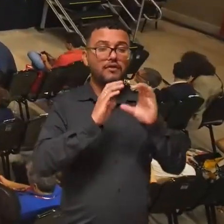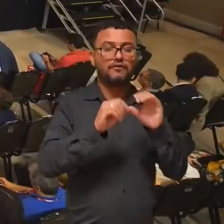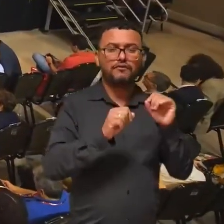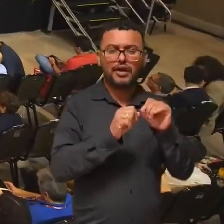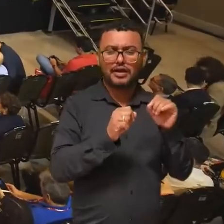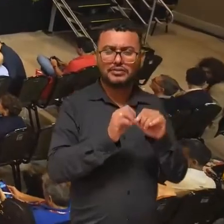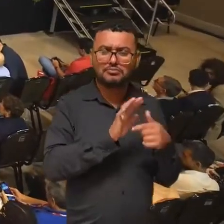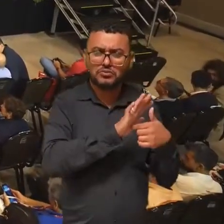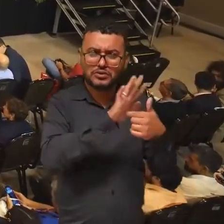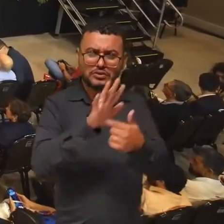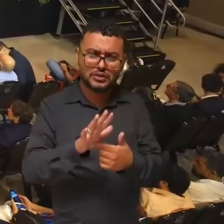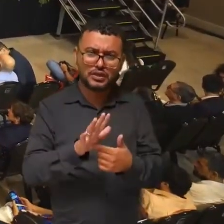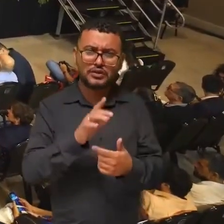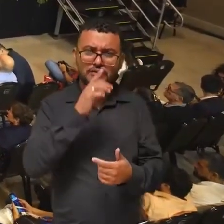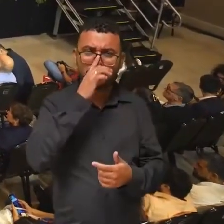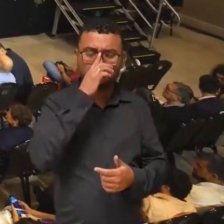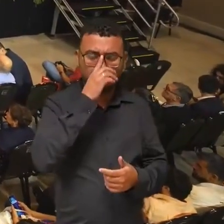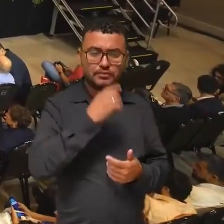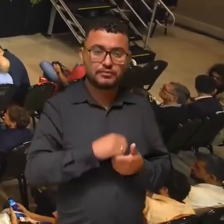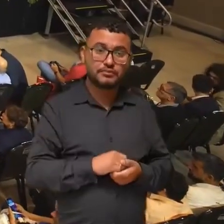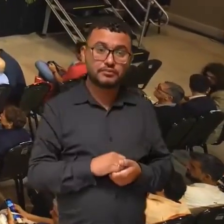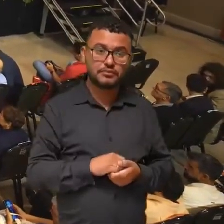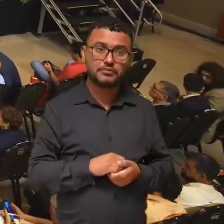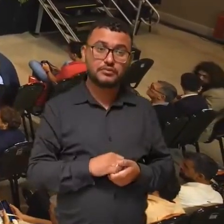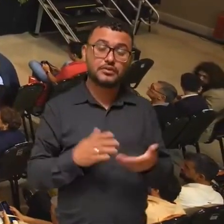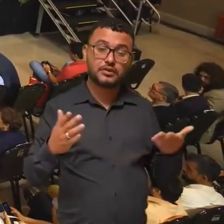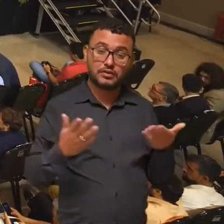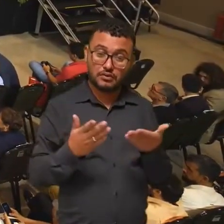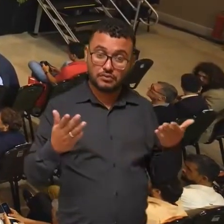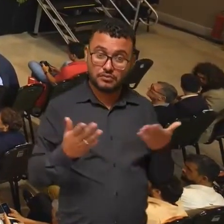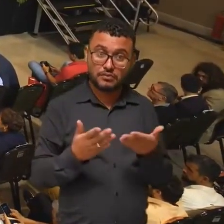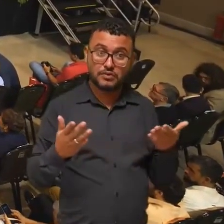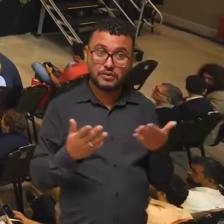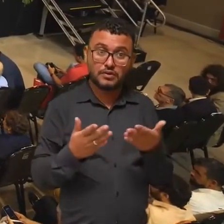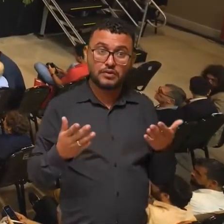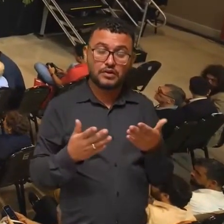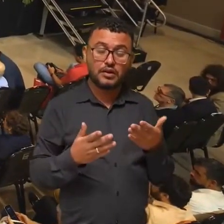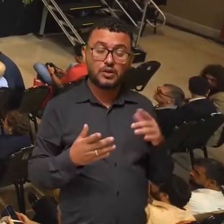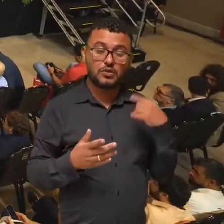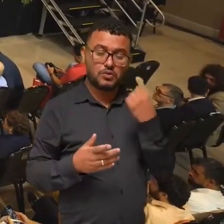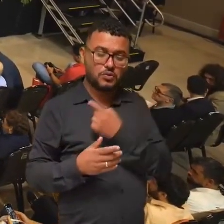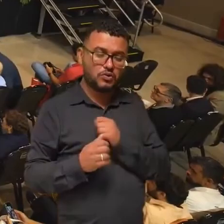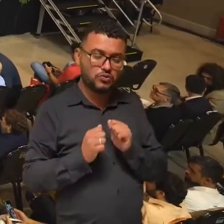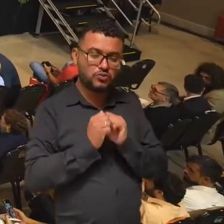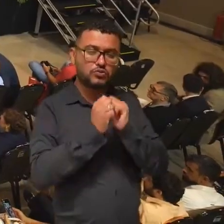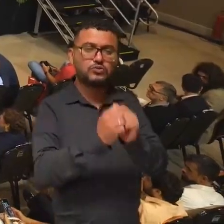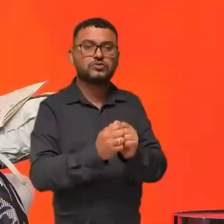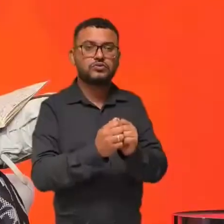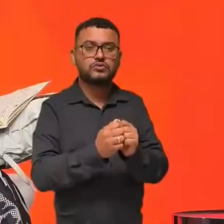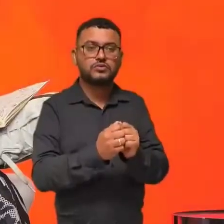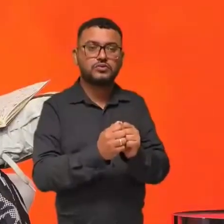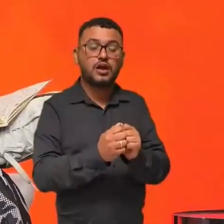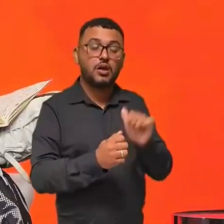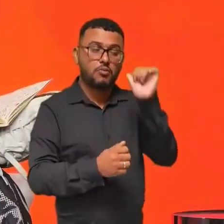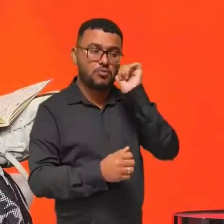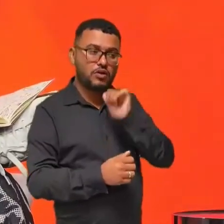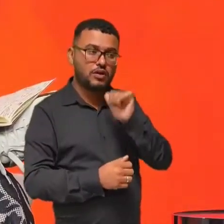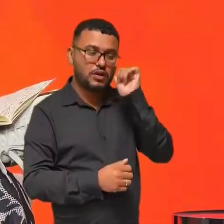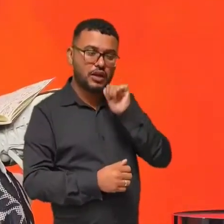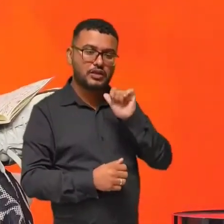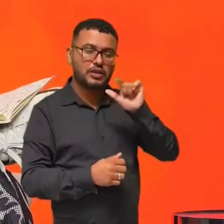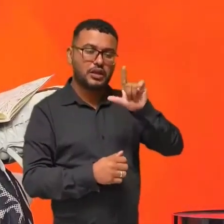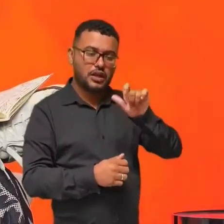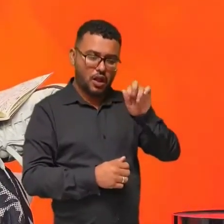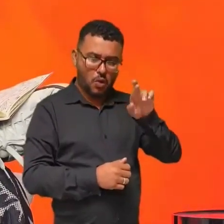E aqui eu digo a vocês, a gente sempre tentou juntar, como Laura estava dizendo, as redes e o mundo real não dá